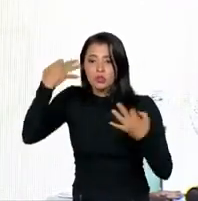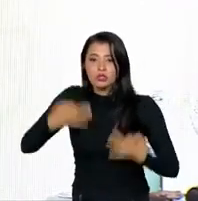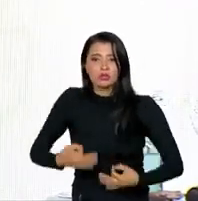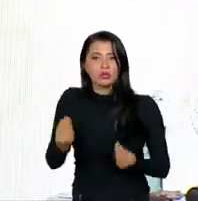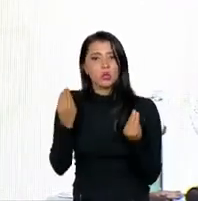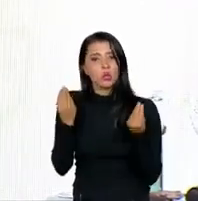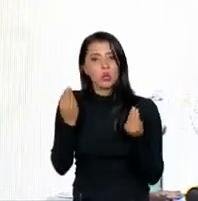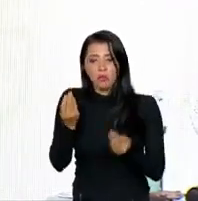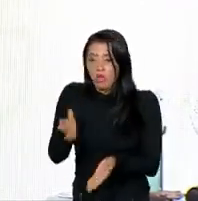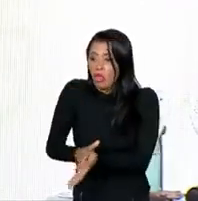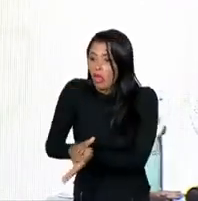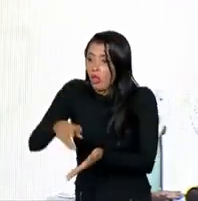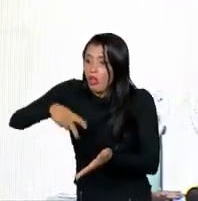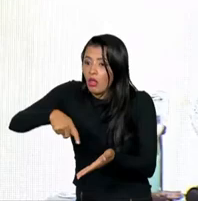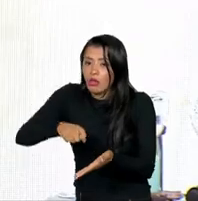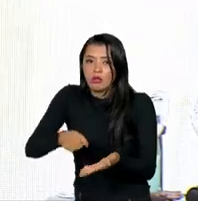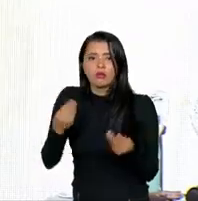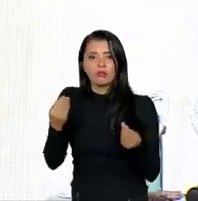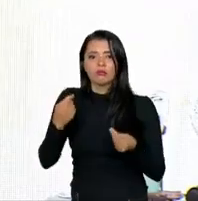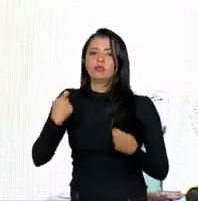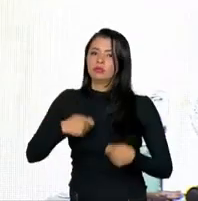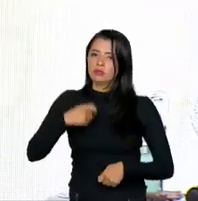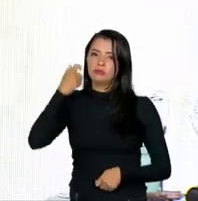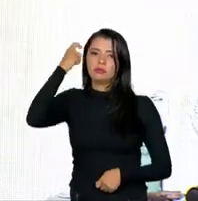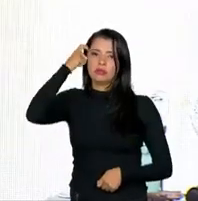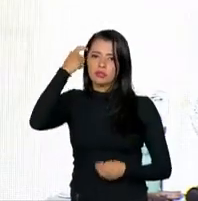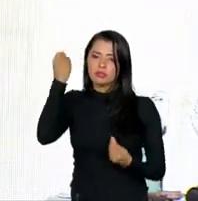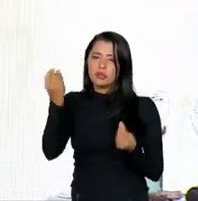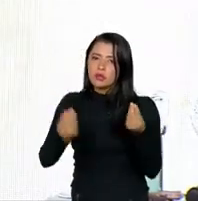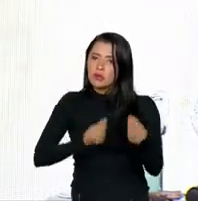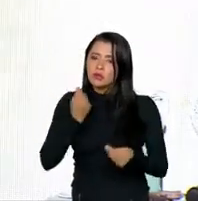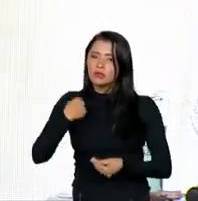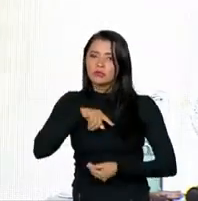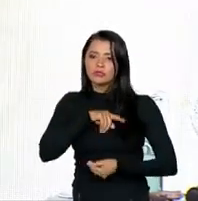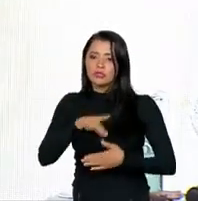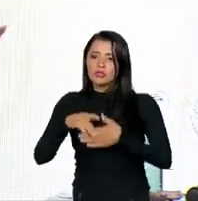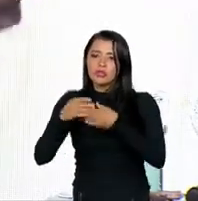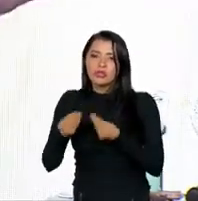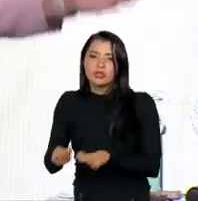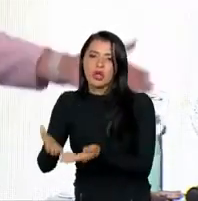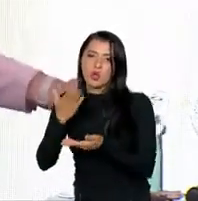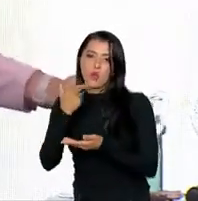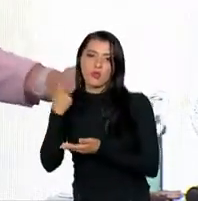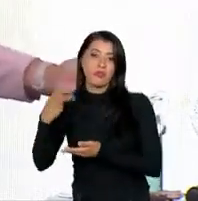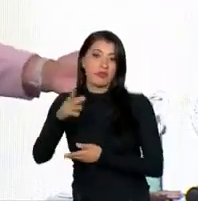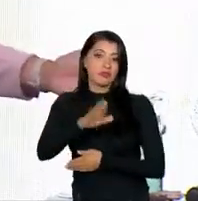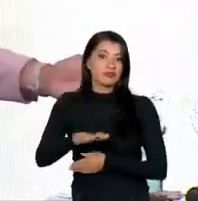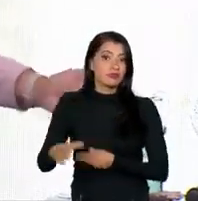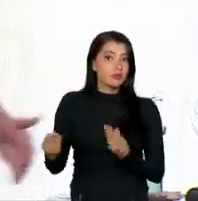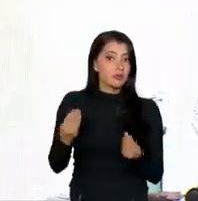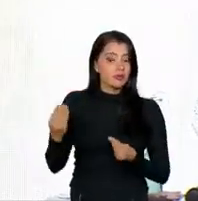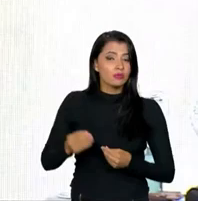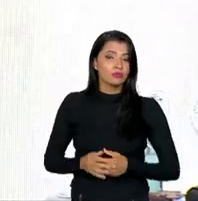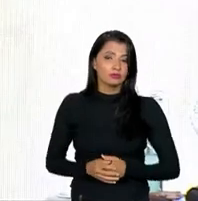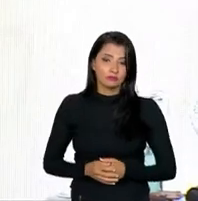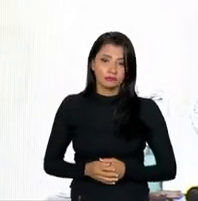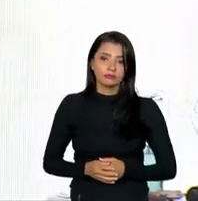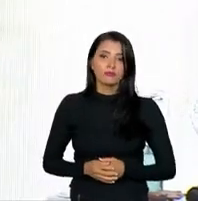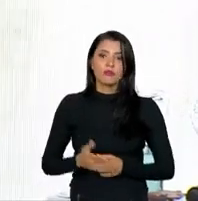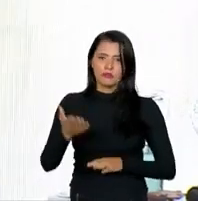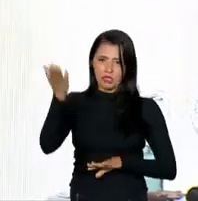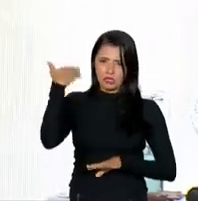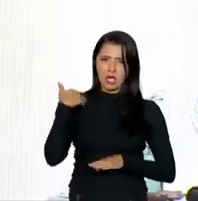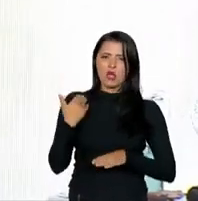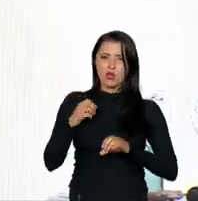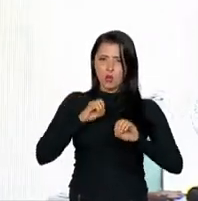tem como. A gente precisa pensar em quanto e como que a gente leva comida na mesa dessas crianças. Quando eu dava aula na